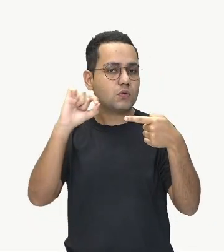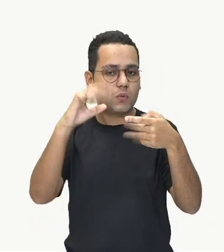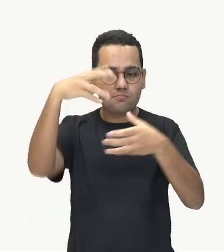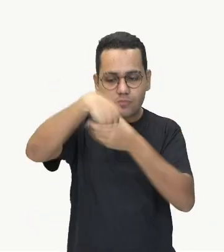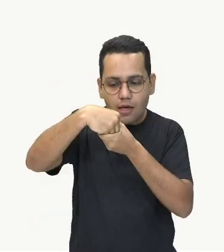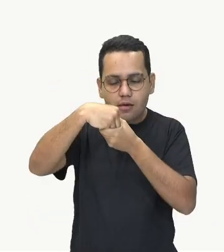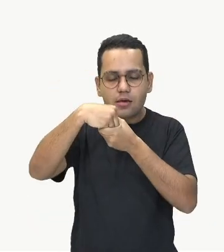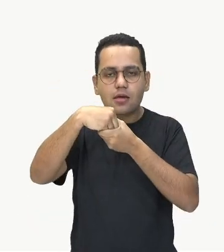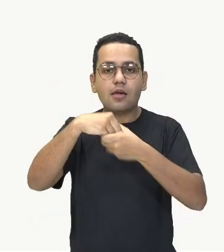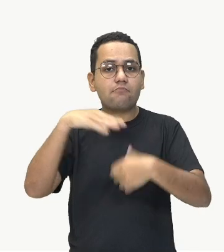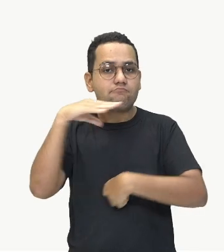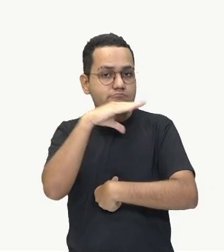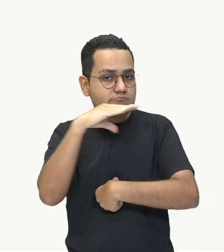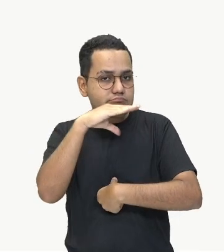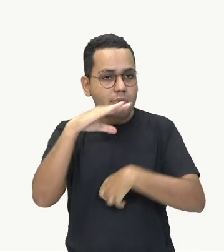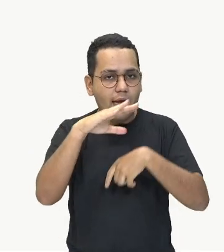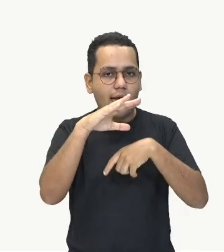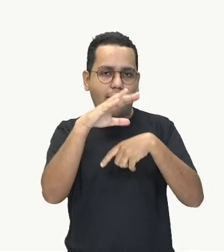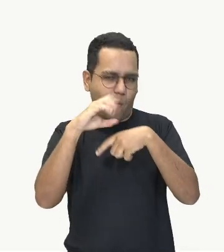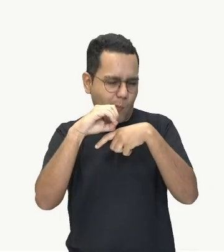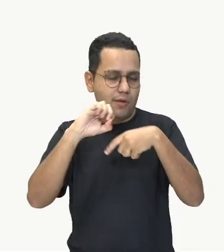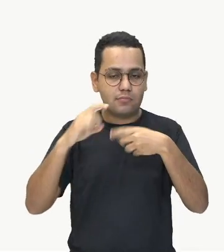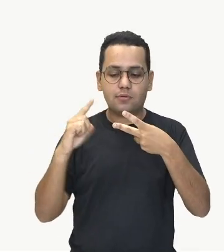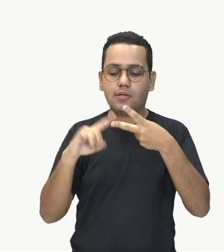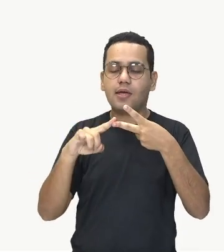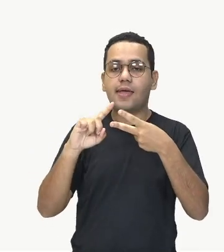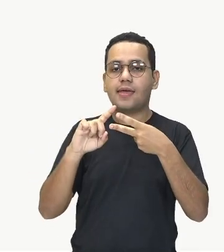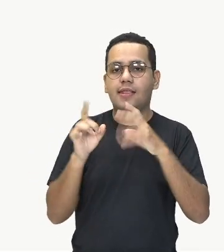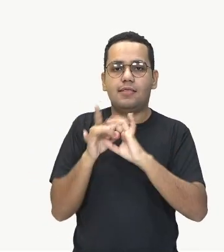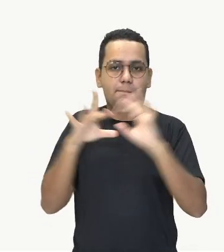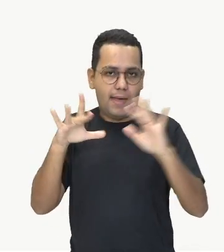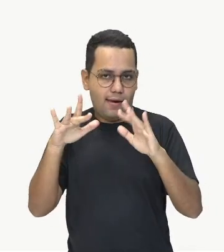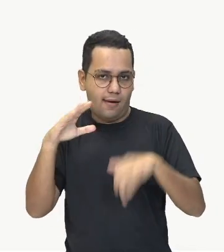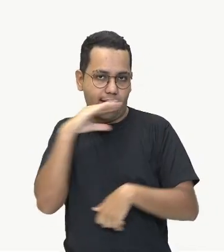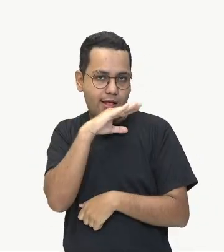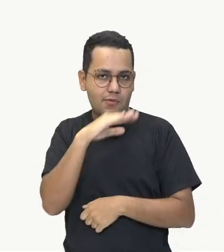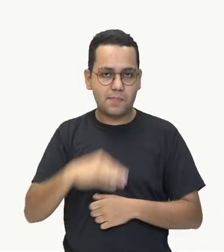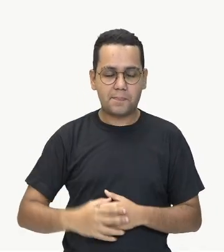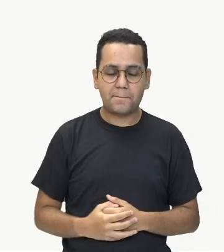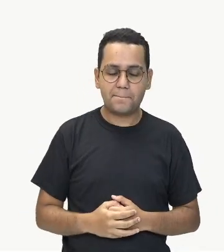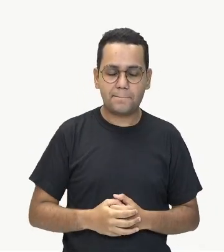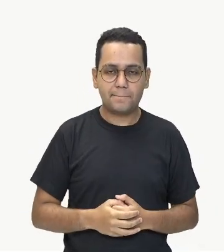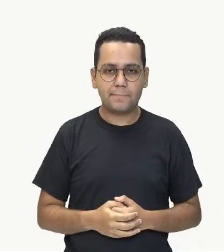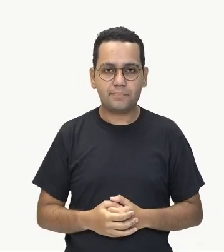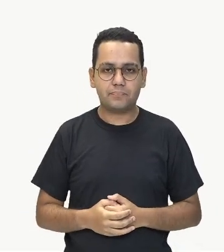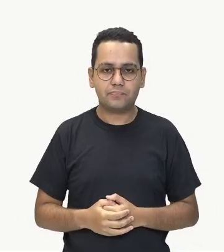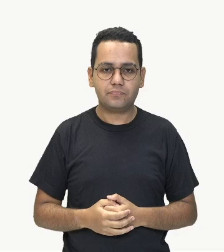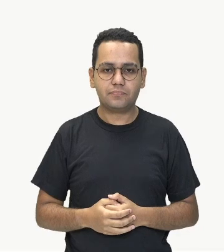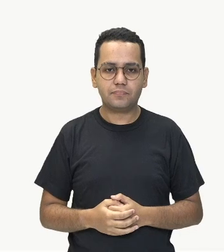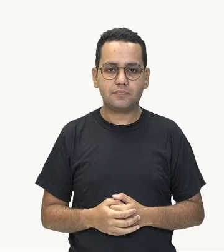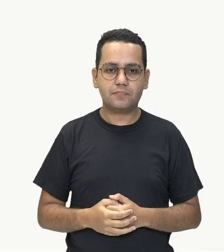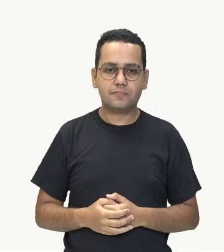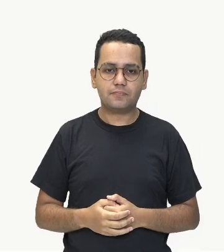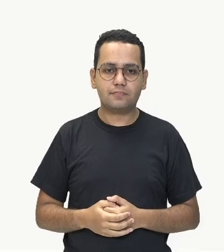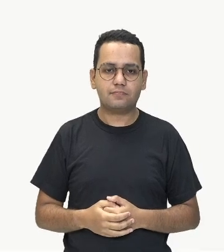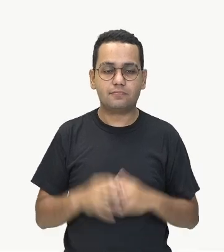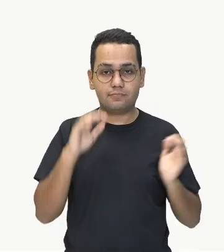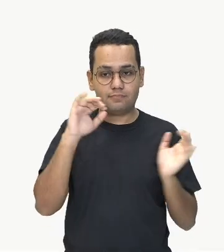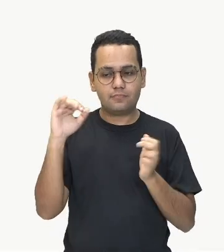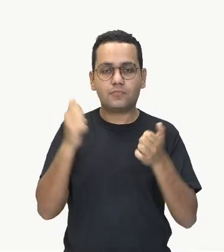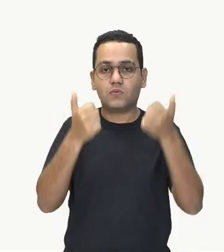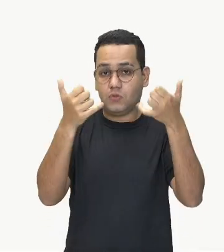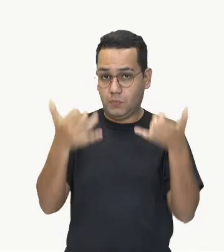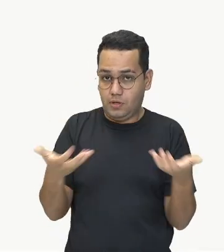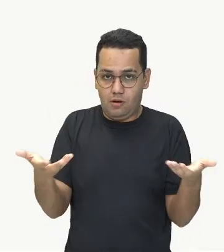exotérmico libera o calor então é importante lembrar aqui sobre a variação de entalpia